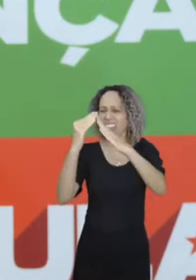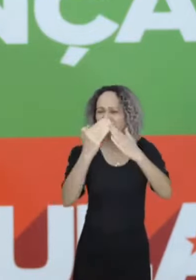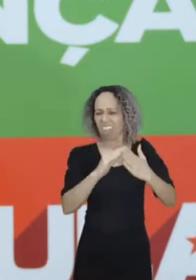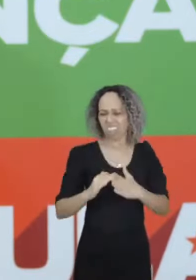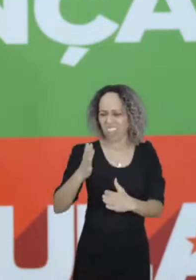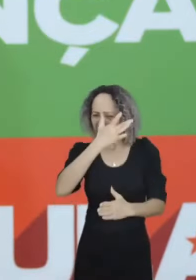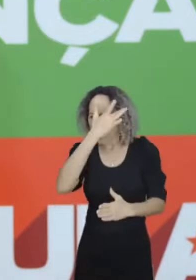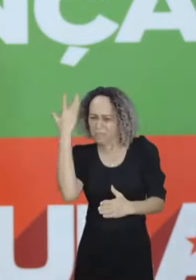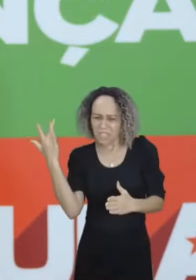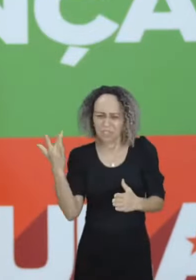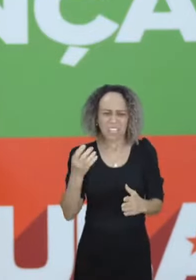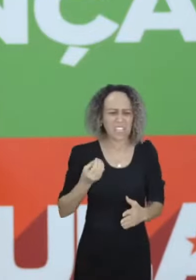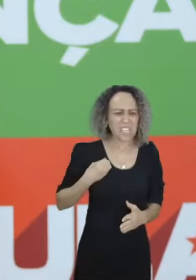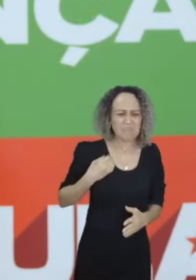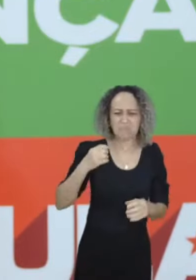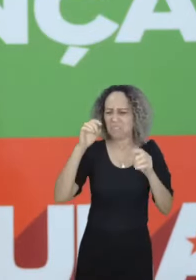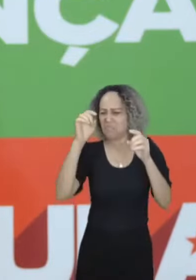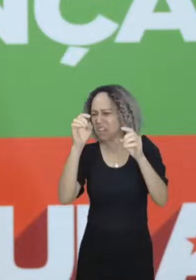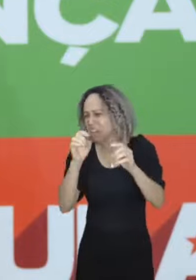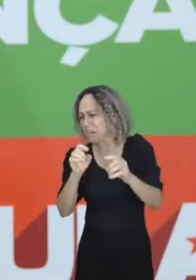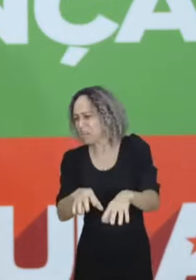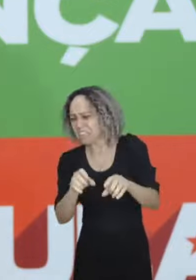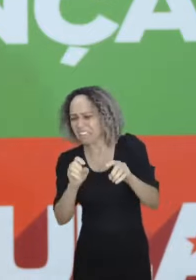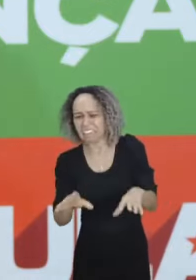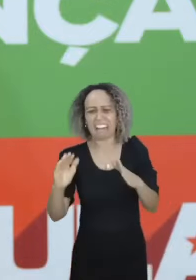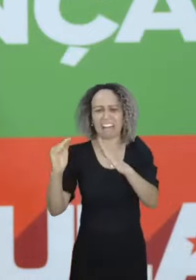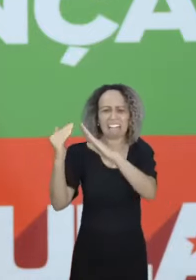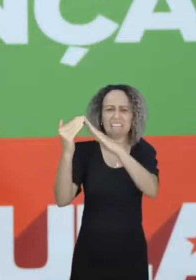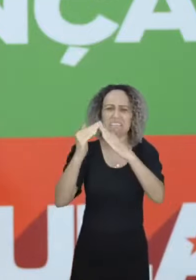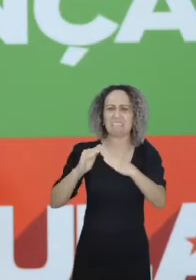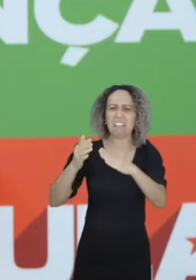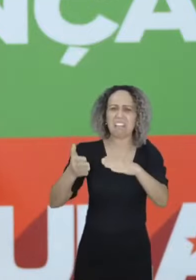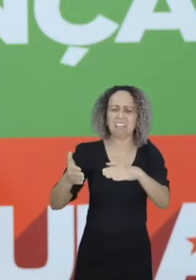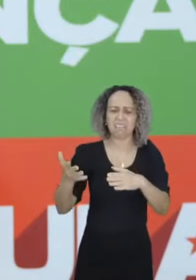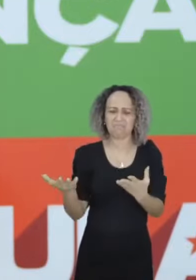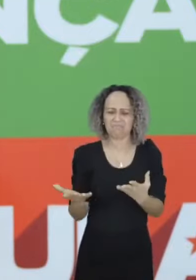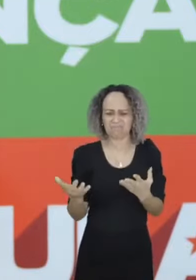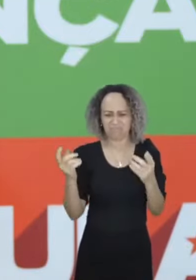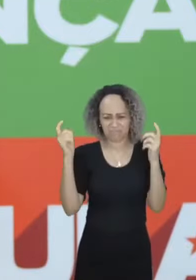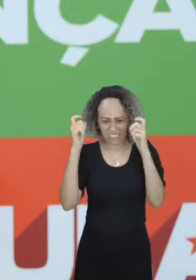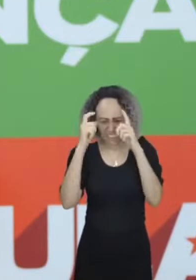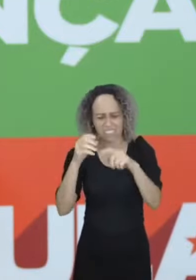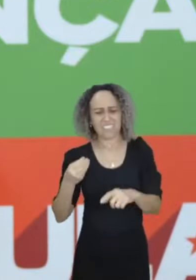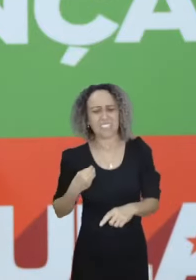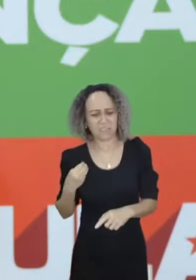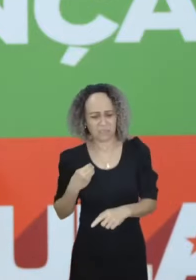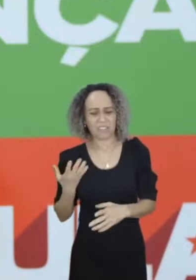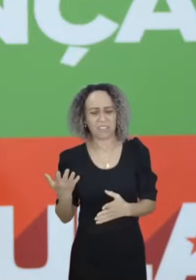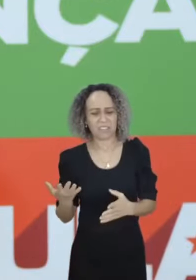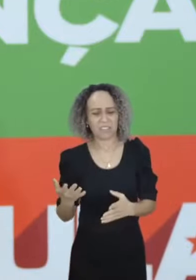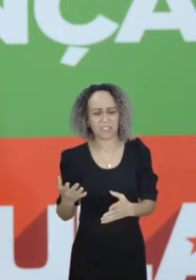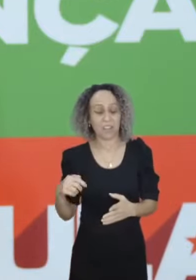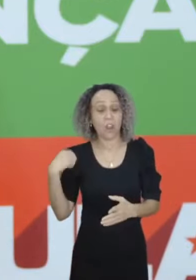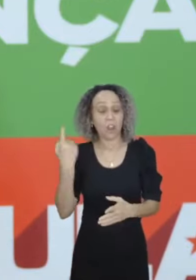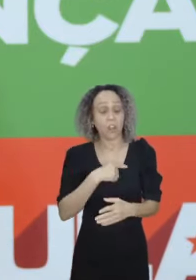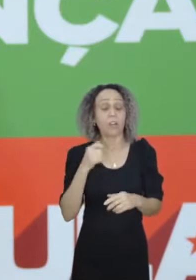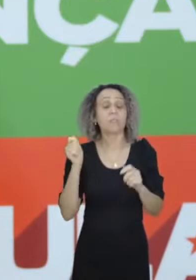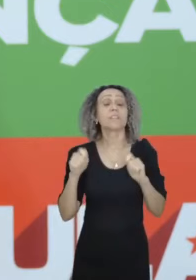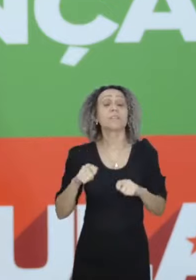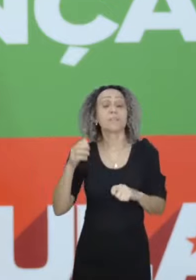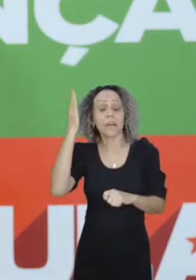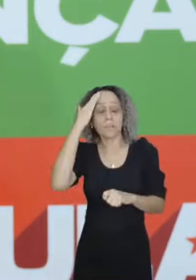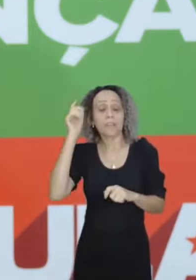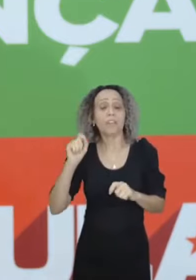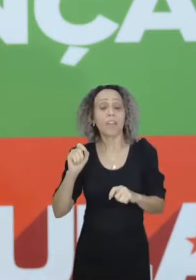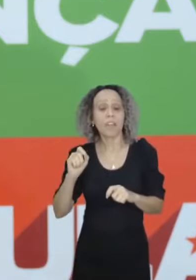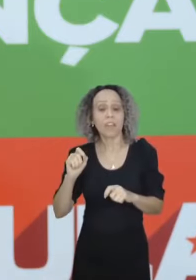nas favelas, nas encostas dos morros. Então, nós precisamos cuidar de saber que o Estado, sabe, pode fazer muita